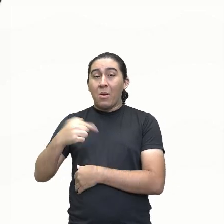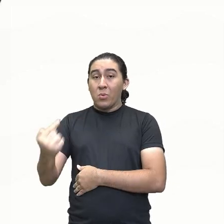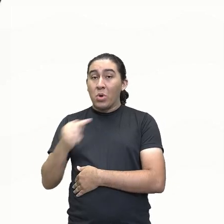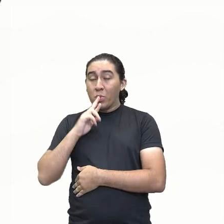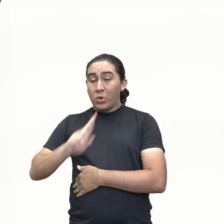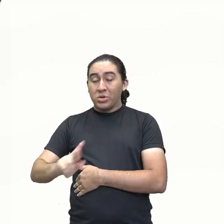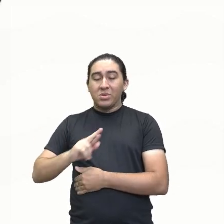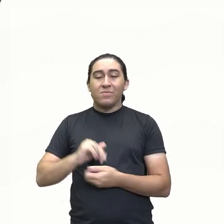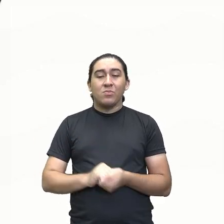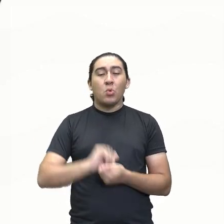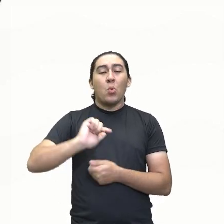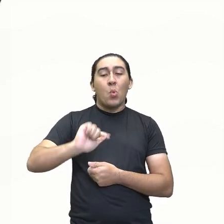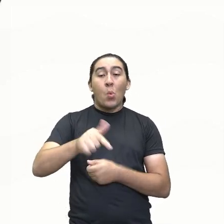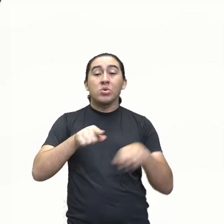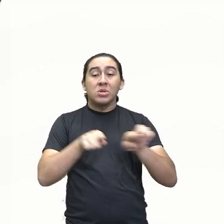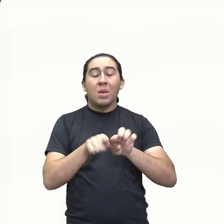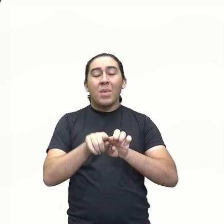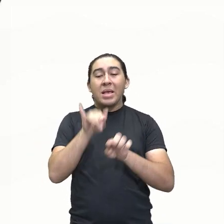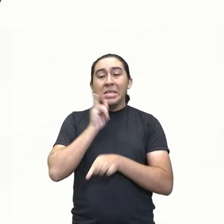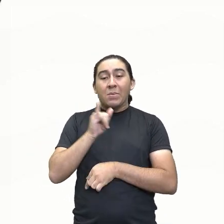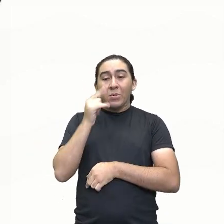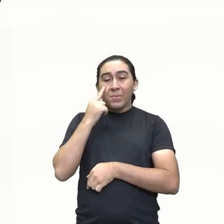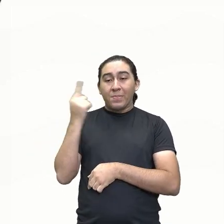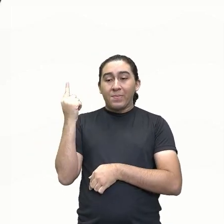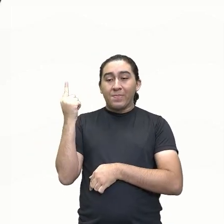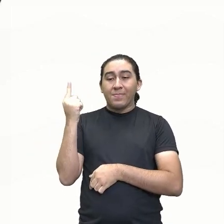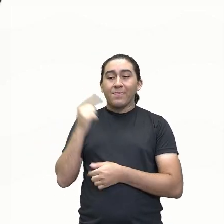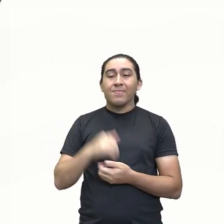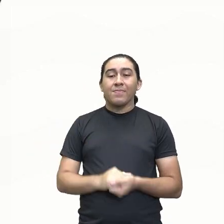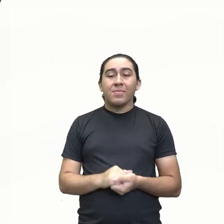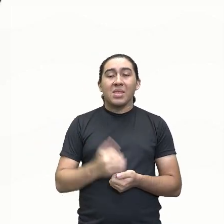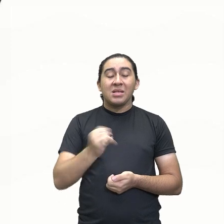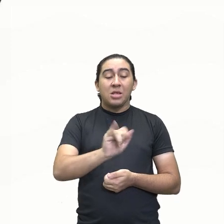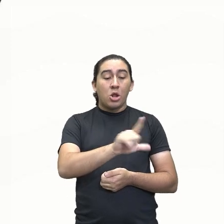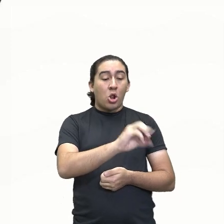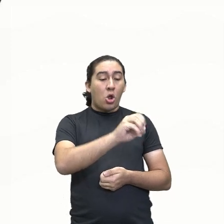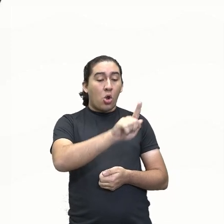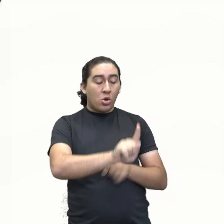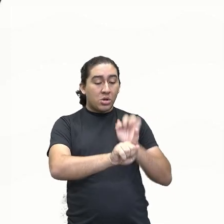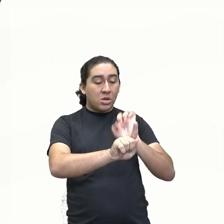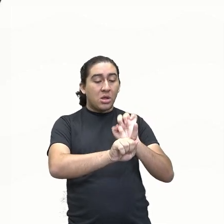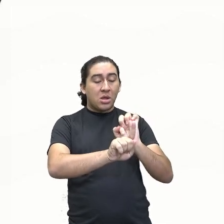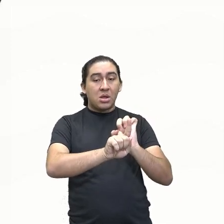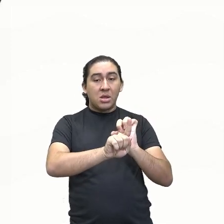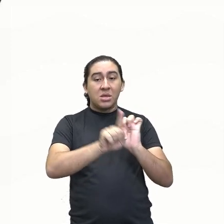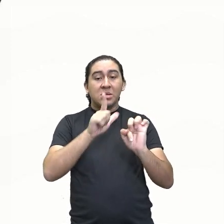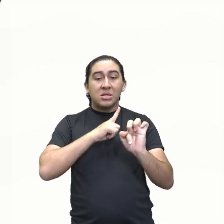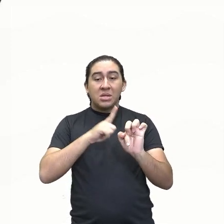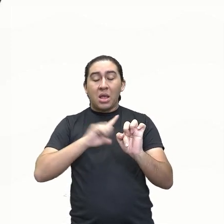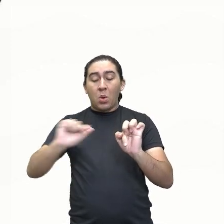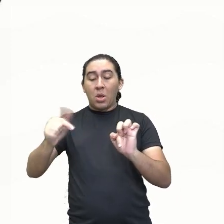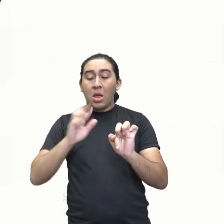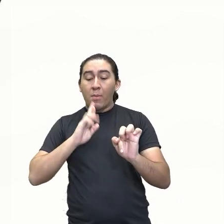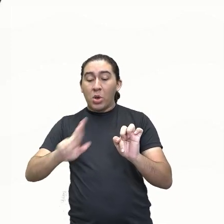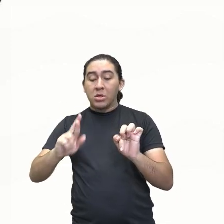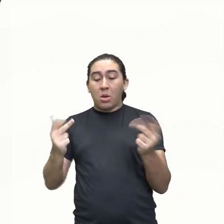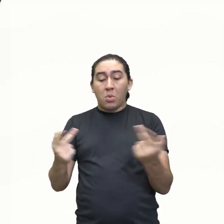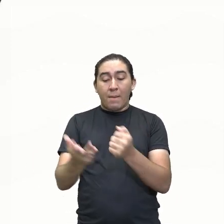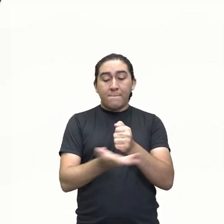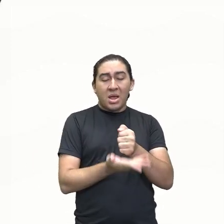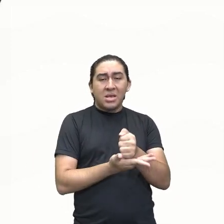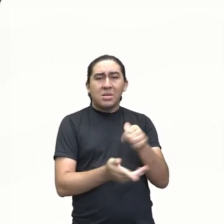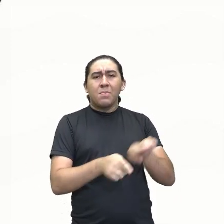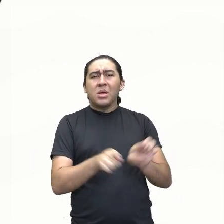resultado imediato é quando acontece isso daqui, ó. Quando o logaritmando é igual à base. Quando